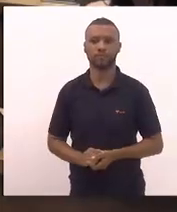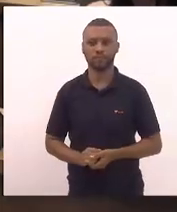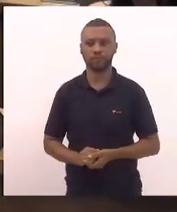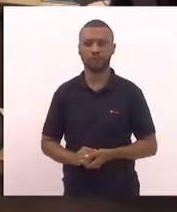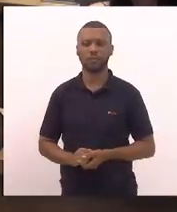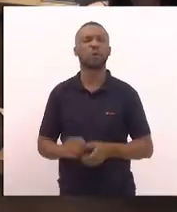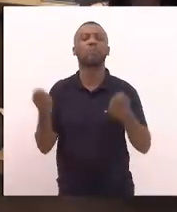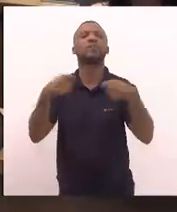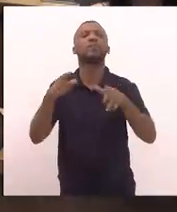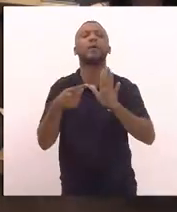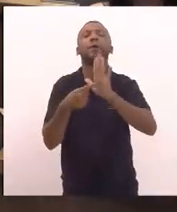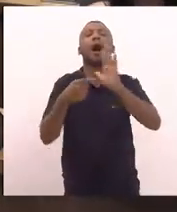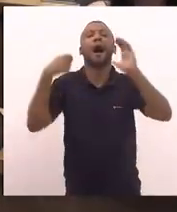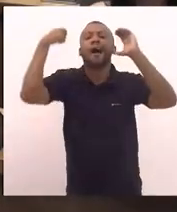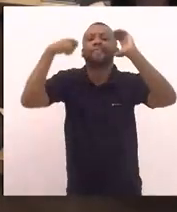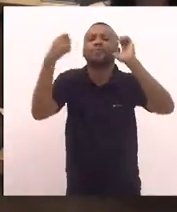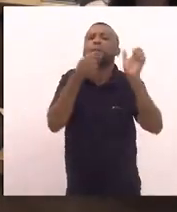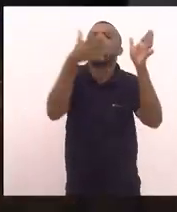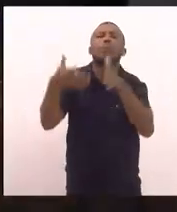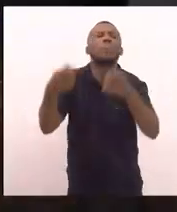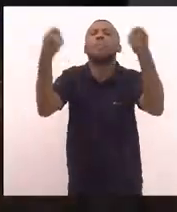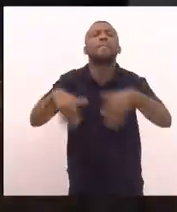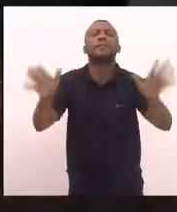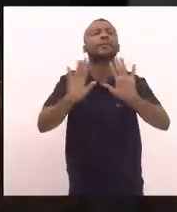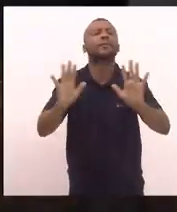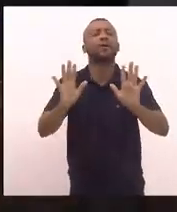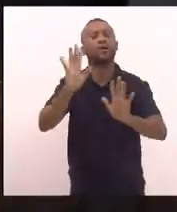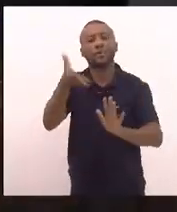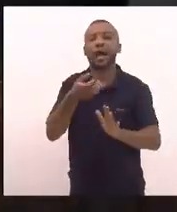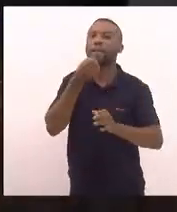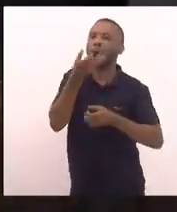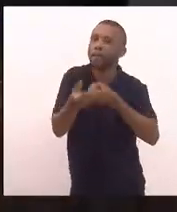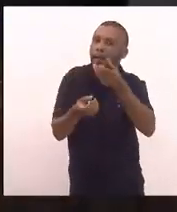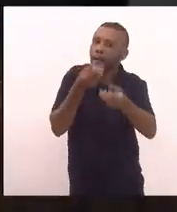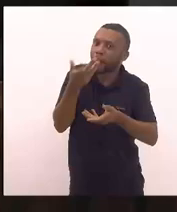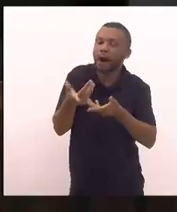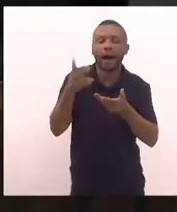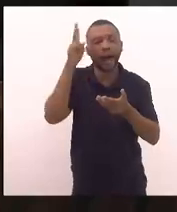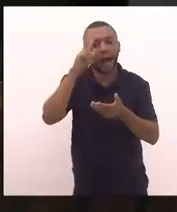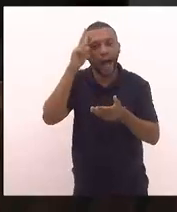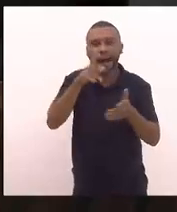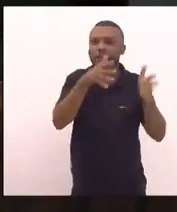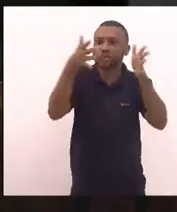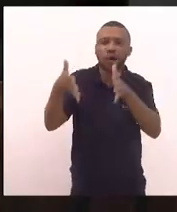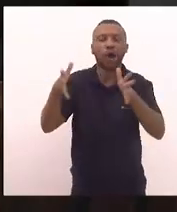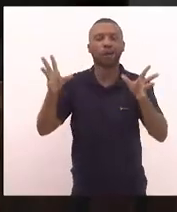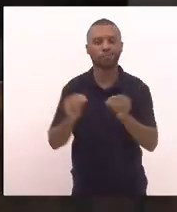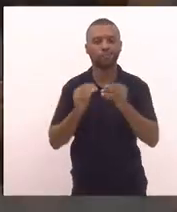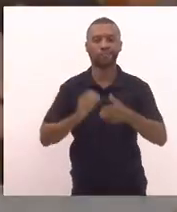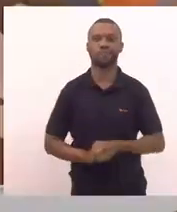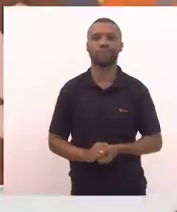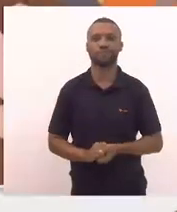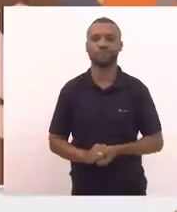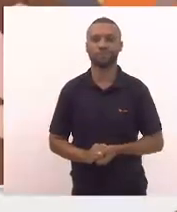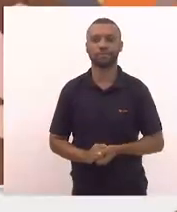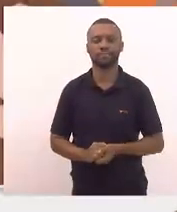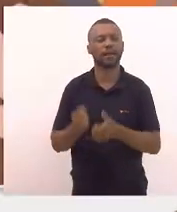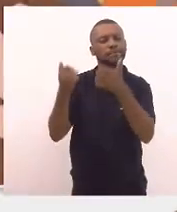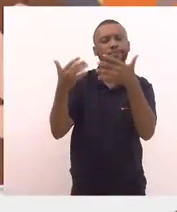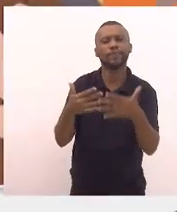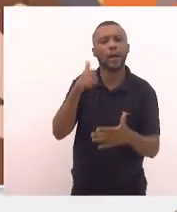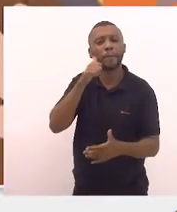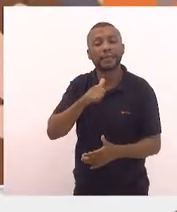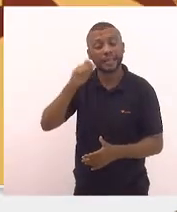precisa nem botar mais o vídeo. Não precisa, não. Eu já contei a história. Ah. Era uma vez uma menina negra